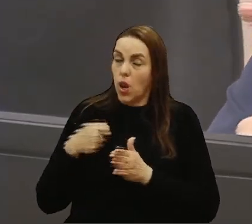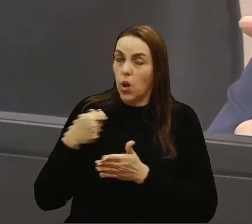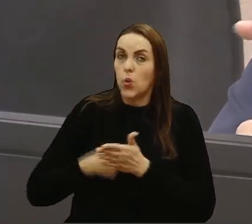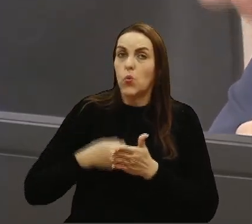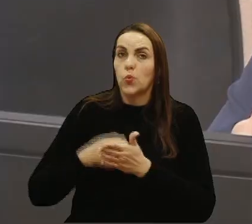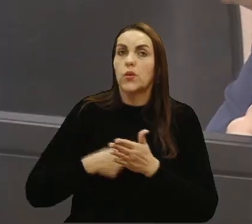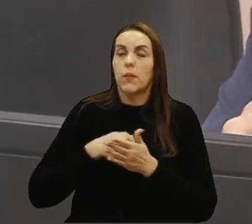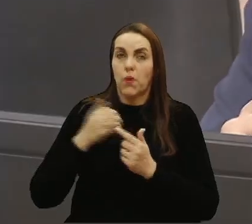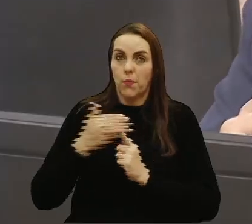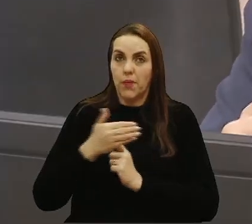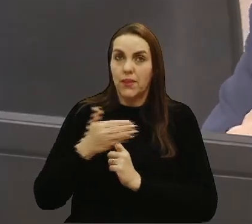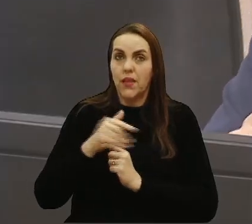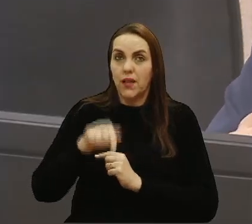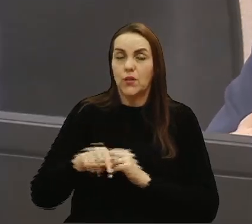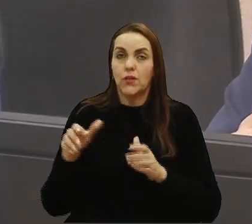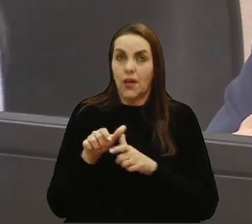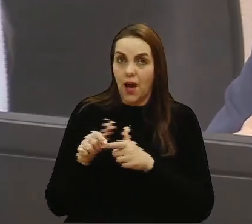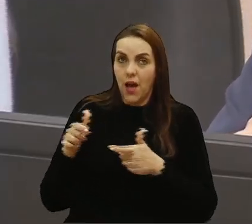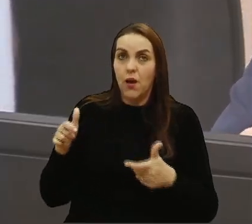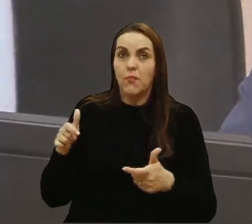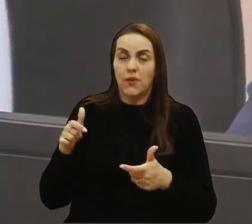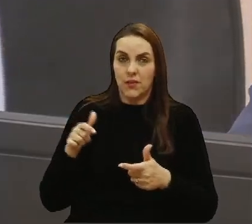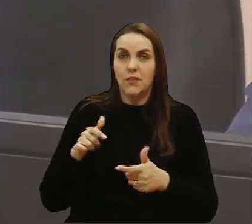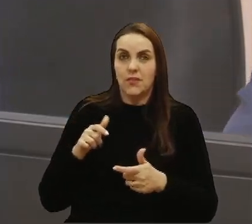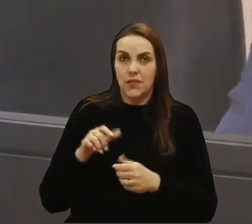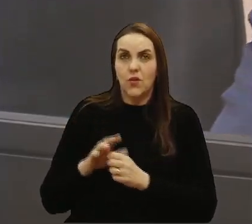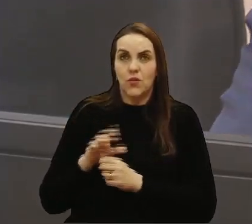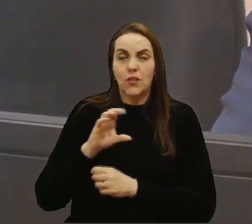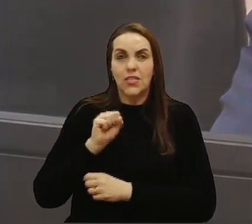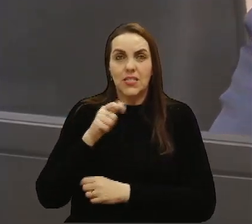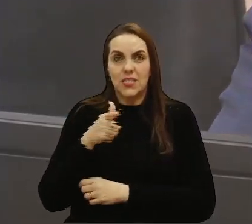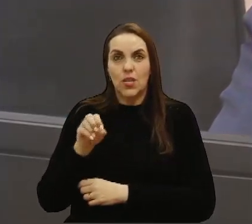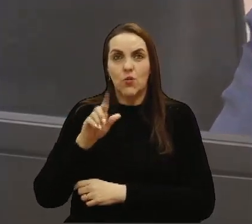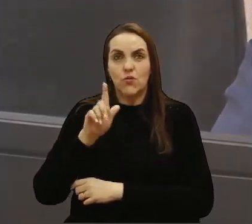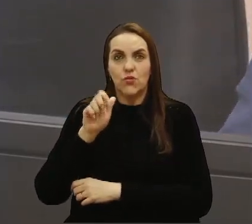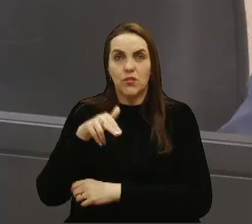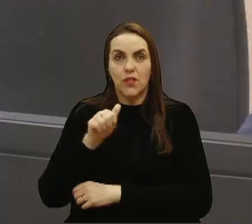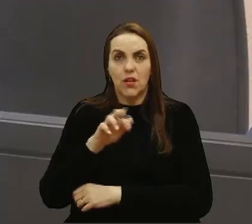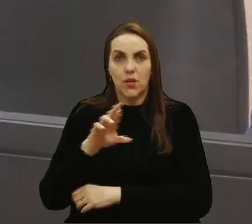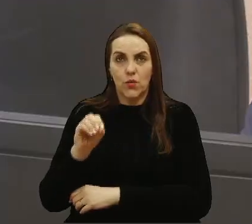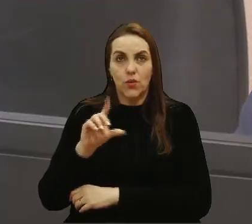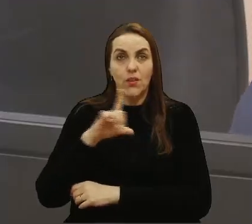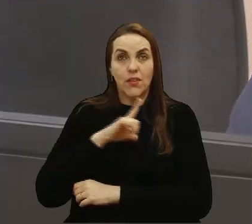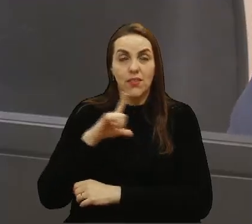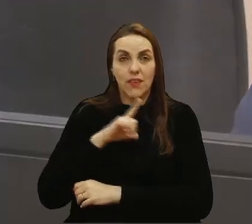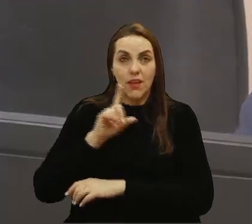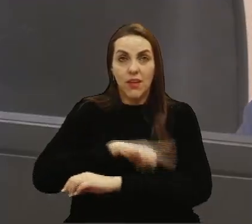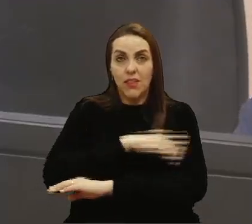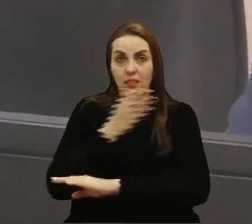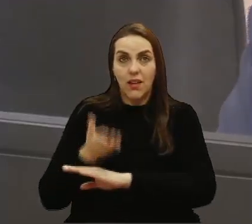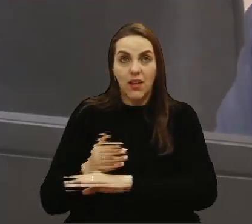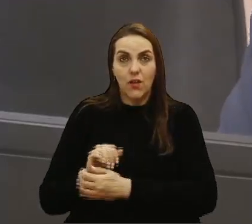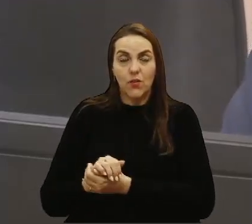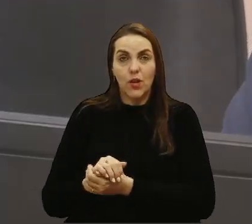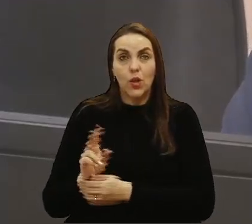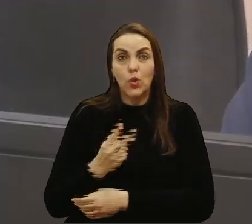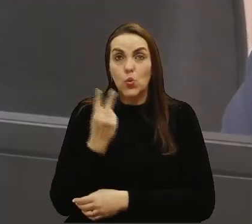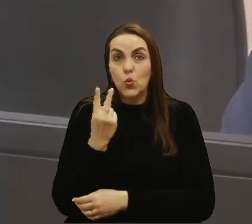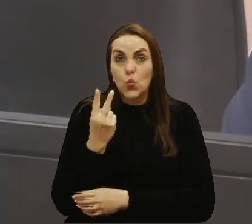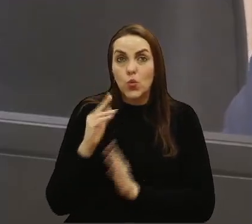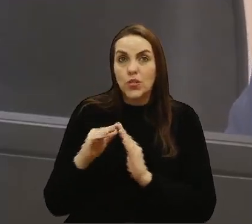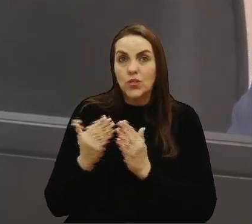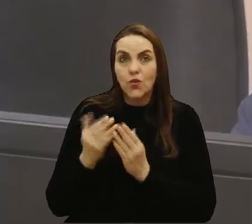tem que ser dessa casa, da ampliação de São Genaro. Vocês pensem que lá no São Genaro tem tempo integral. Só tem duas escolas de